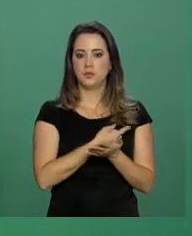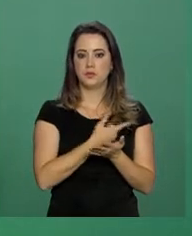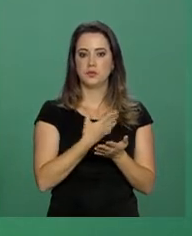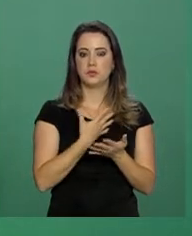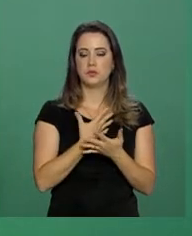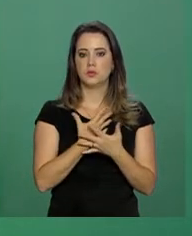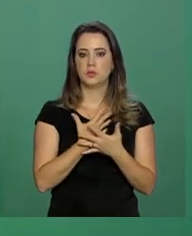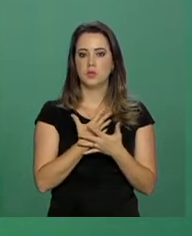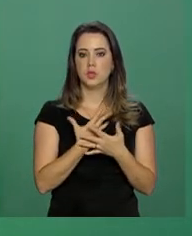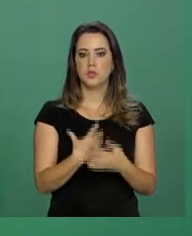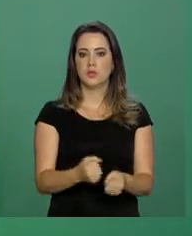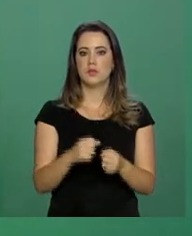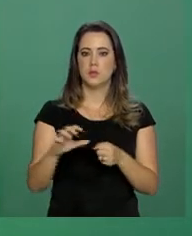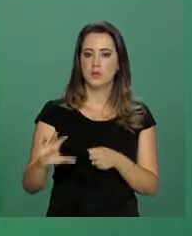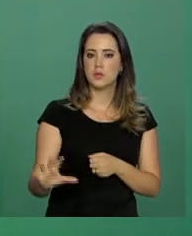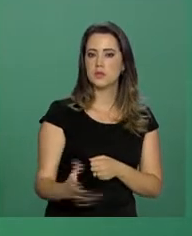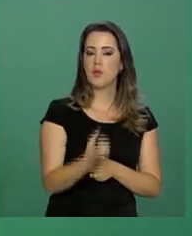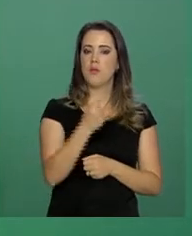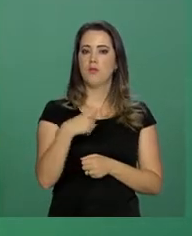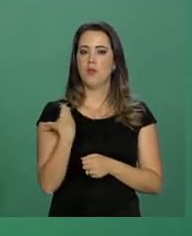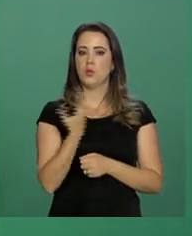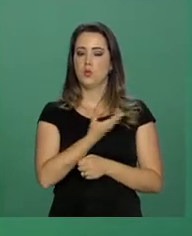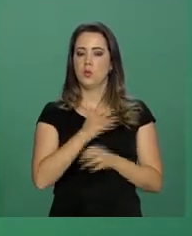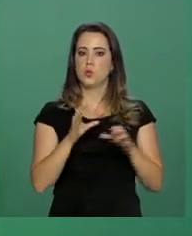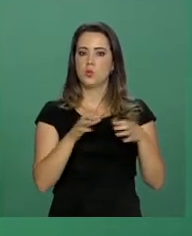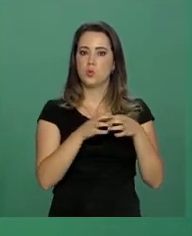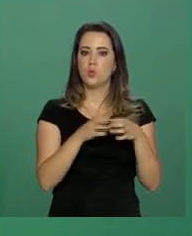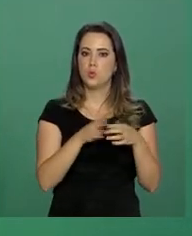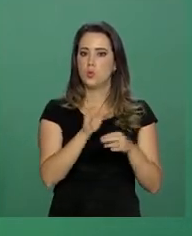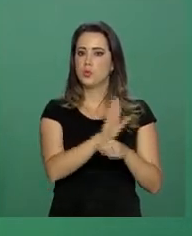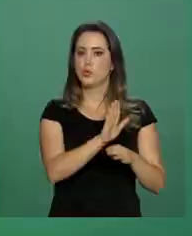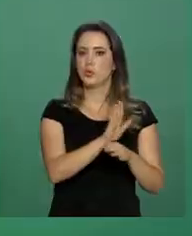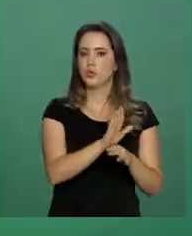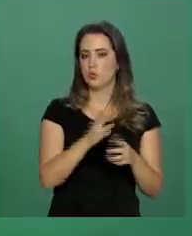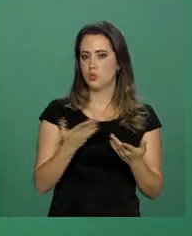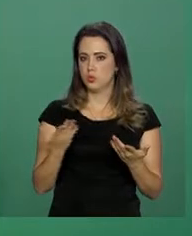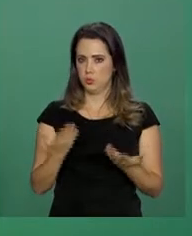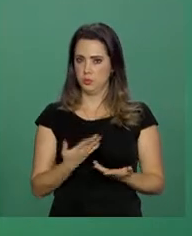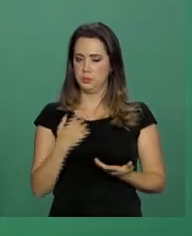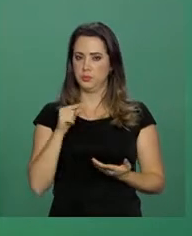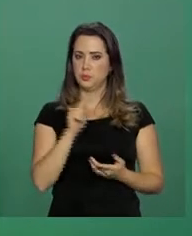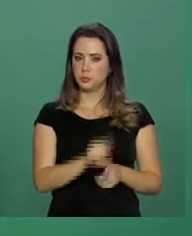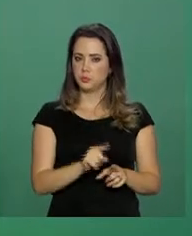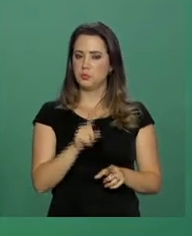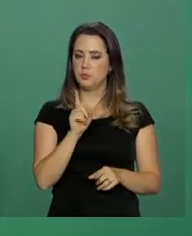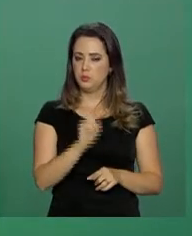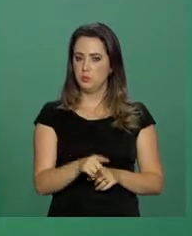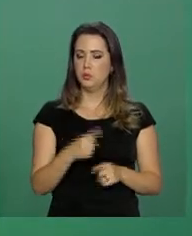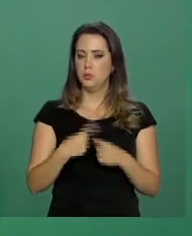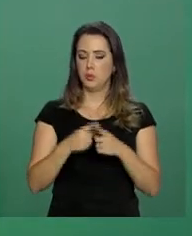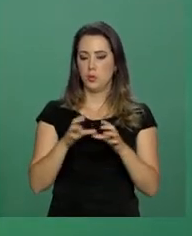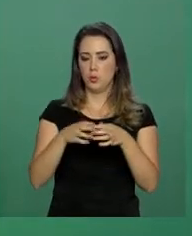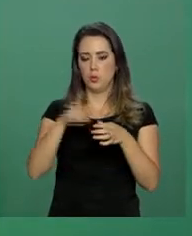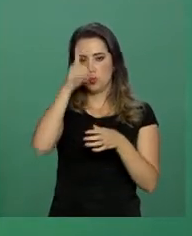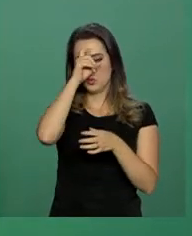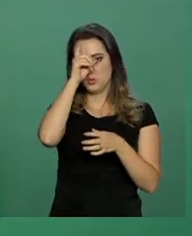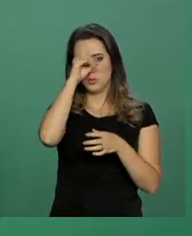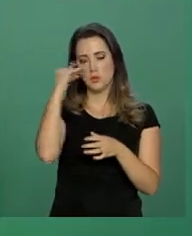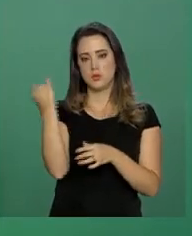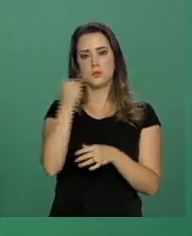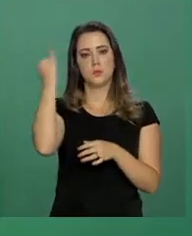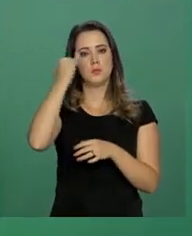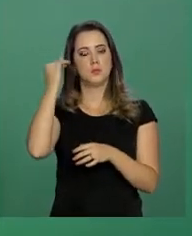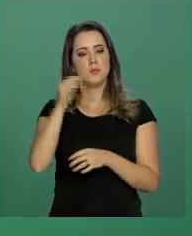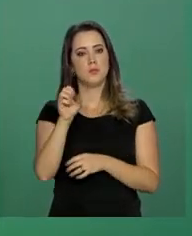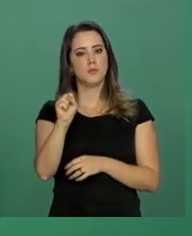a nossa rede filantrópica da sala de emergência é santas casas são aliadas indispensáveis do